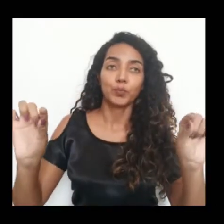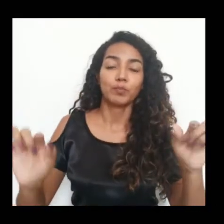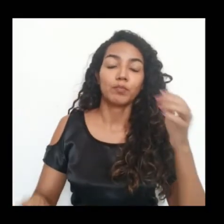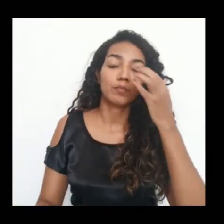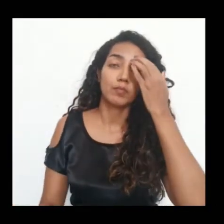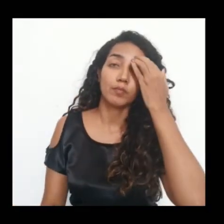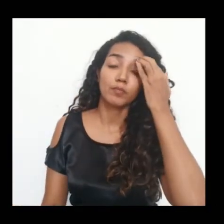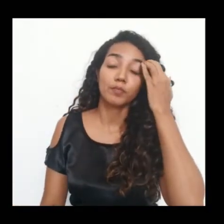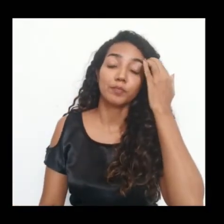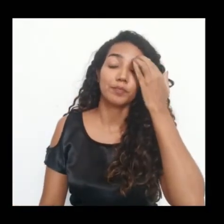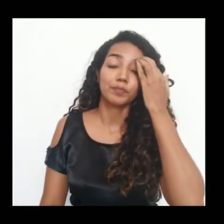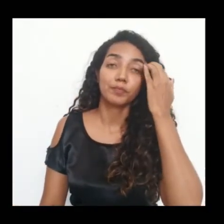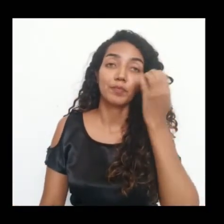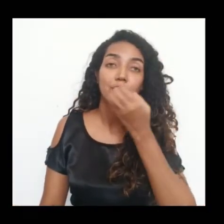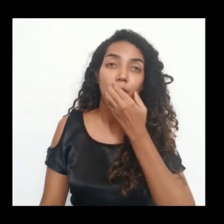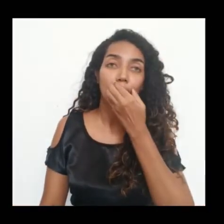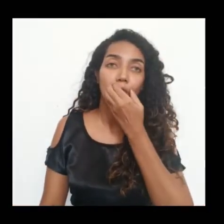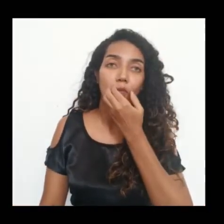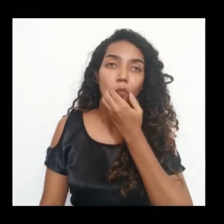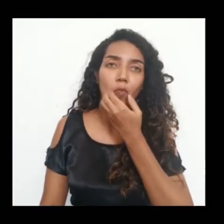importação de todos